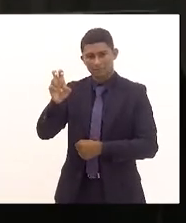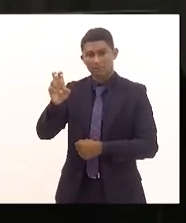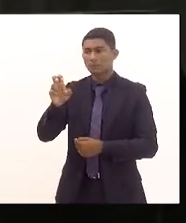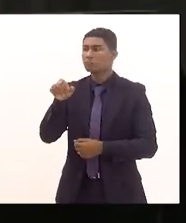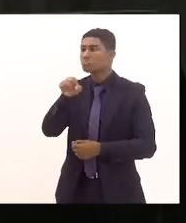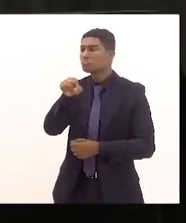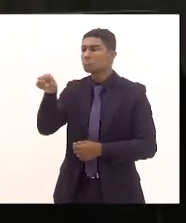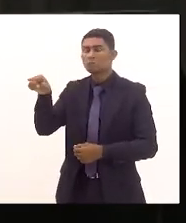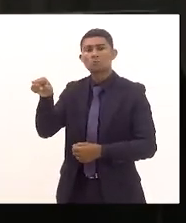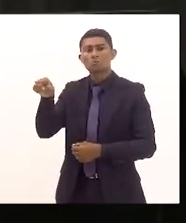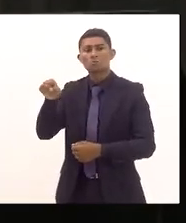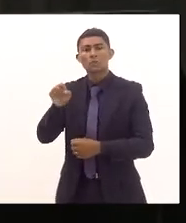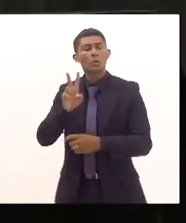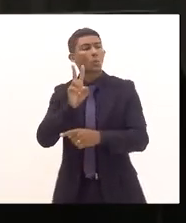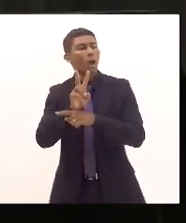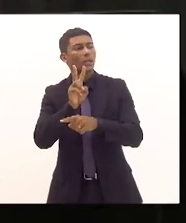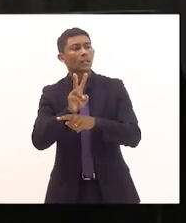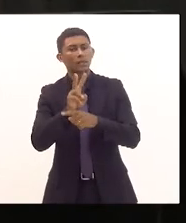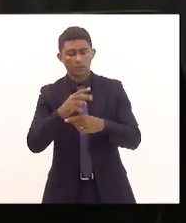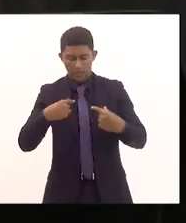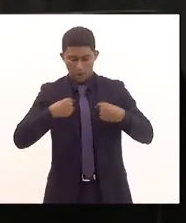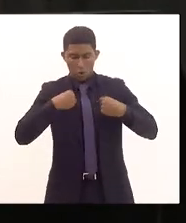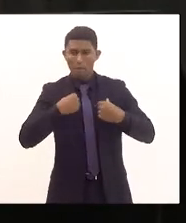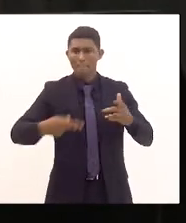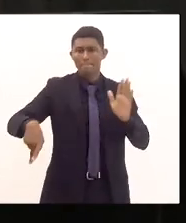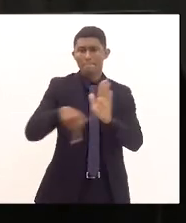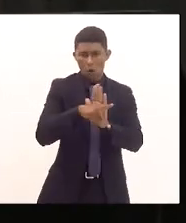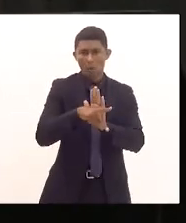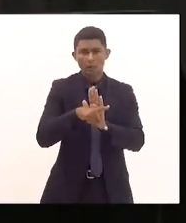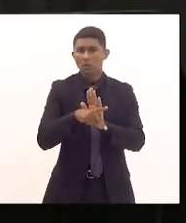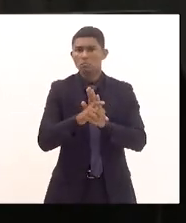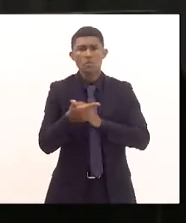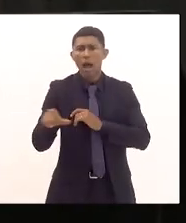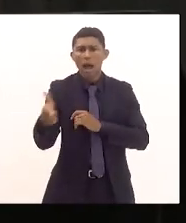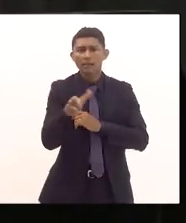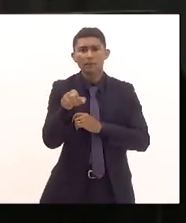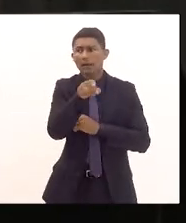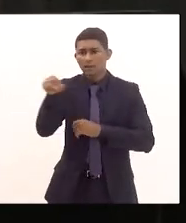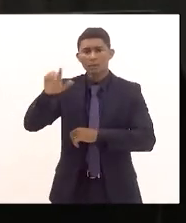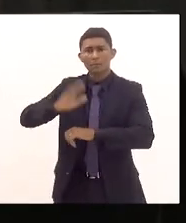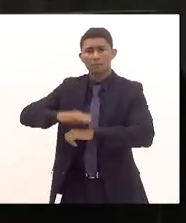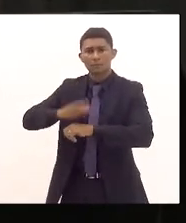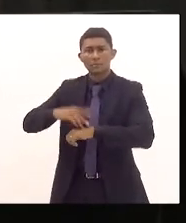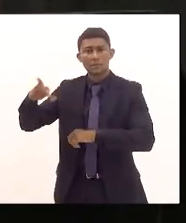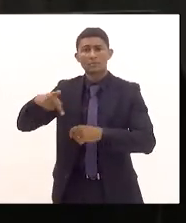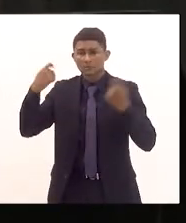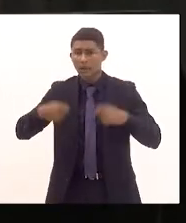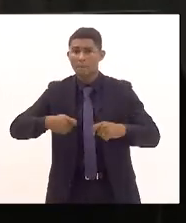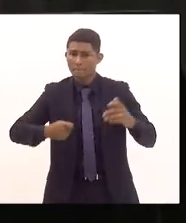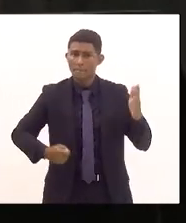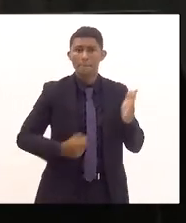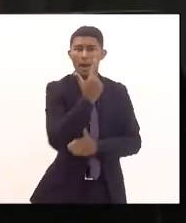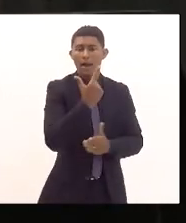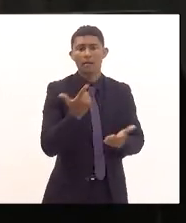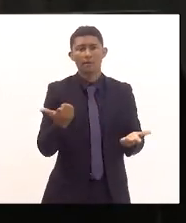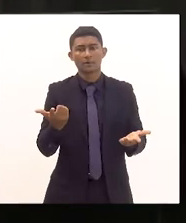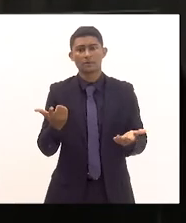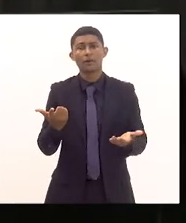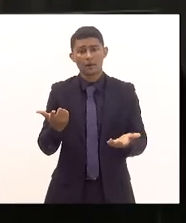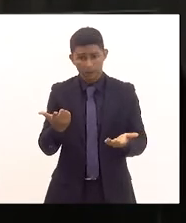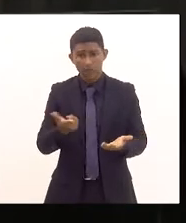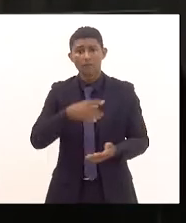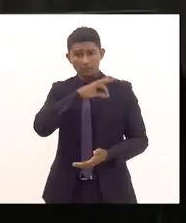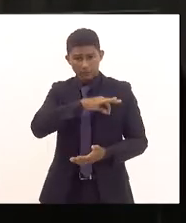recebem seus uniformes do poder público financiam os seus uniformes seu fardamento com seus